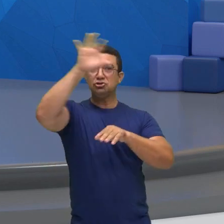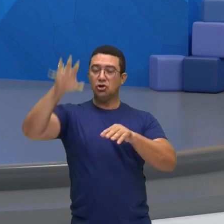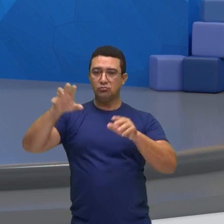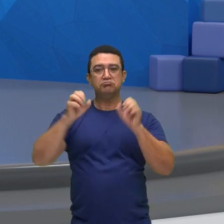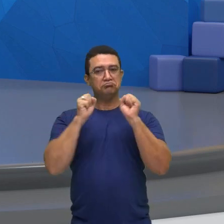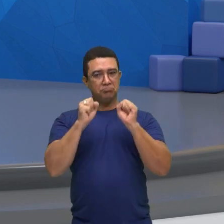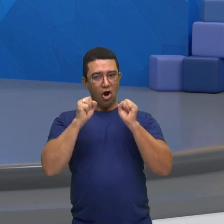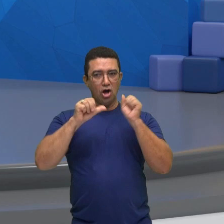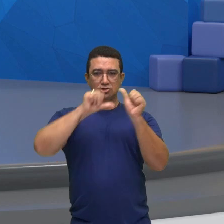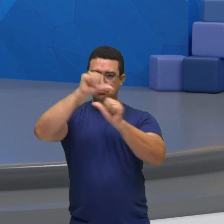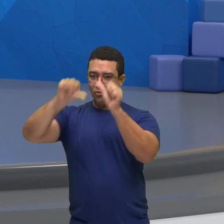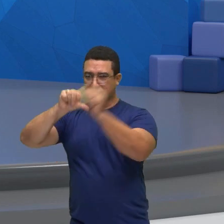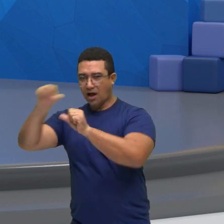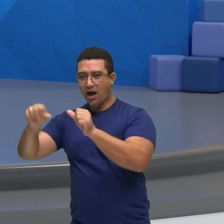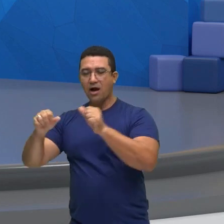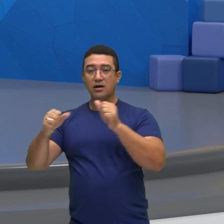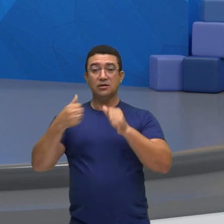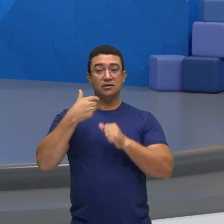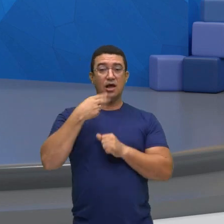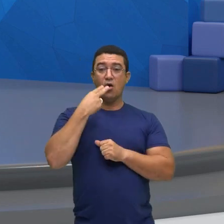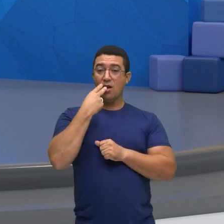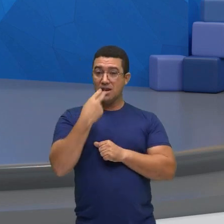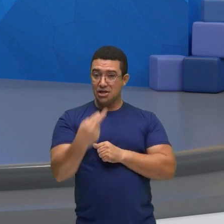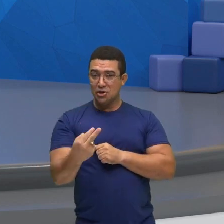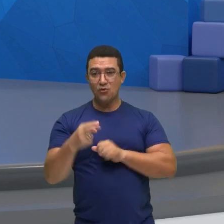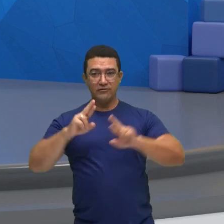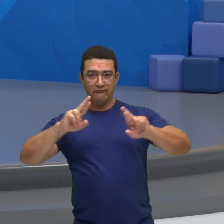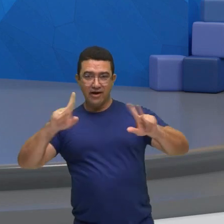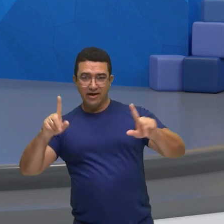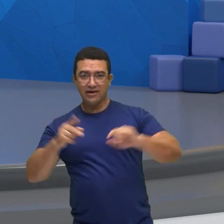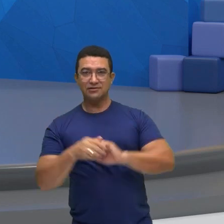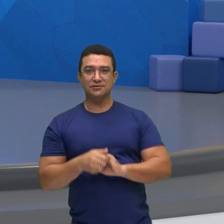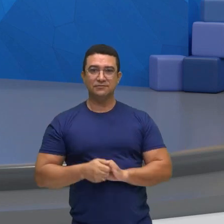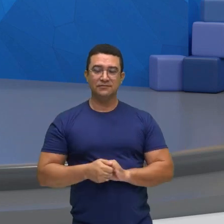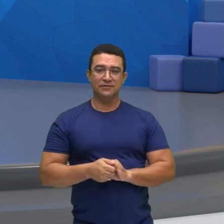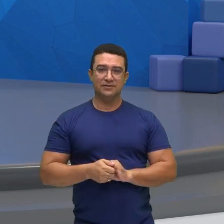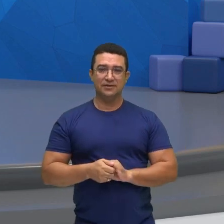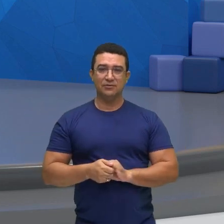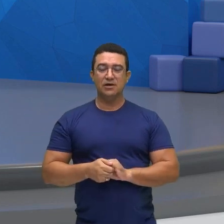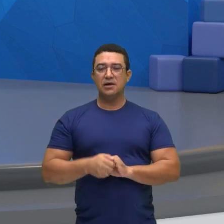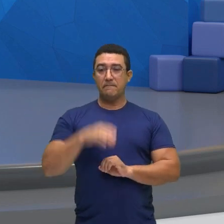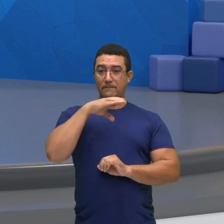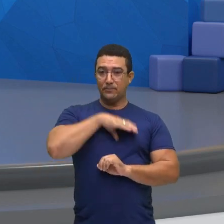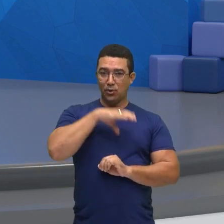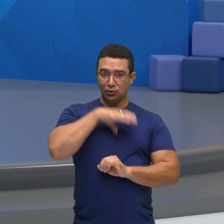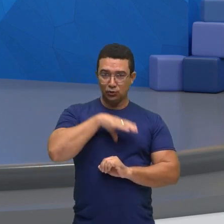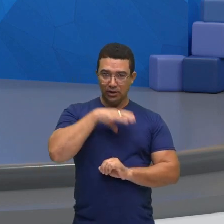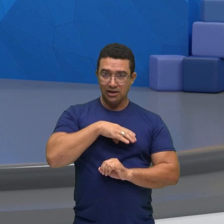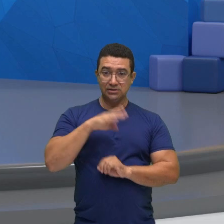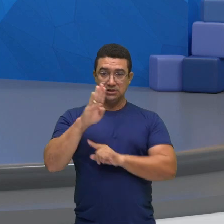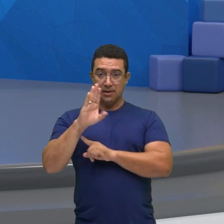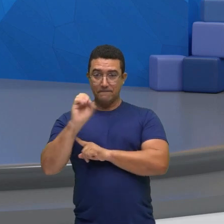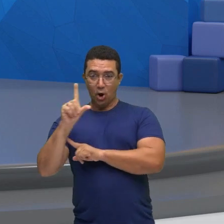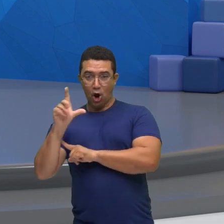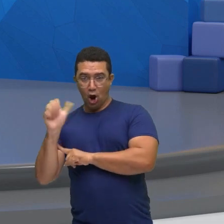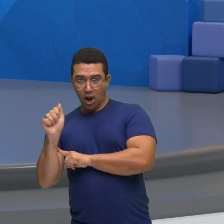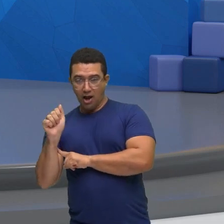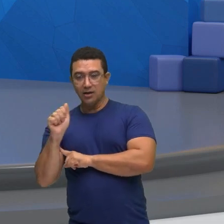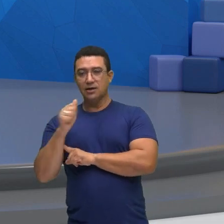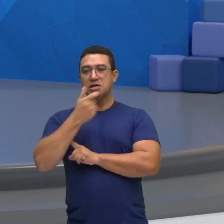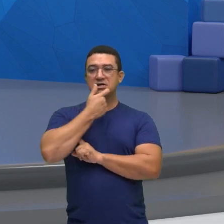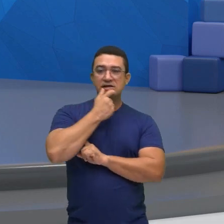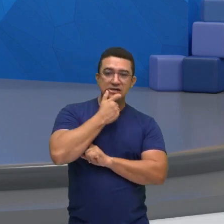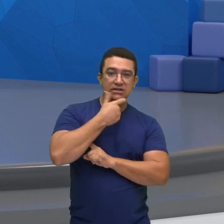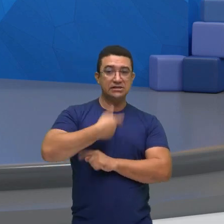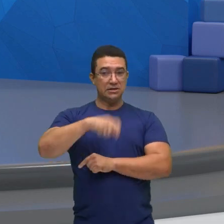o idioma é diferente, né? Então quando você fala bola em português é um termo, quando você fala bola em inglês é outro, em espanhol é